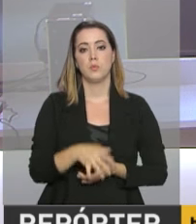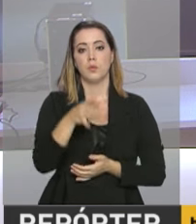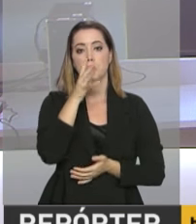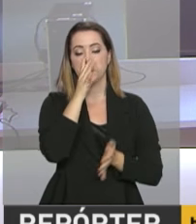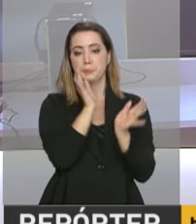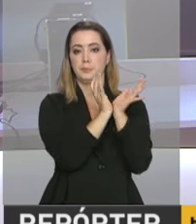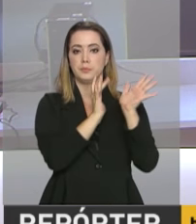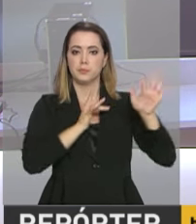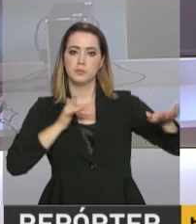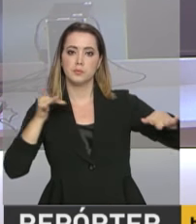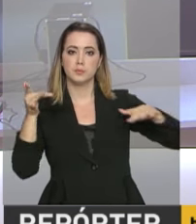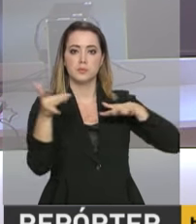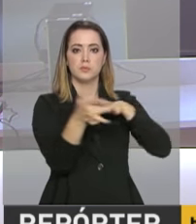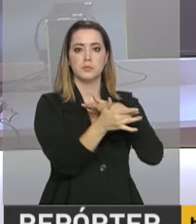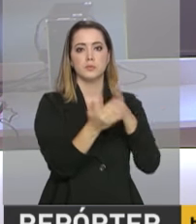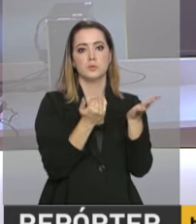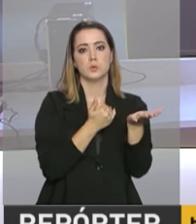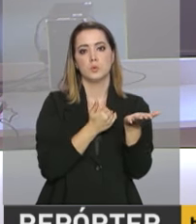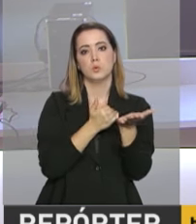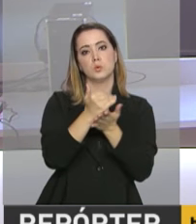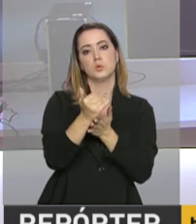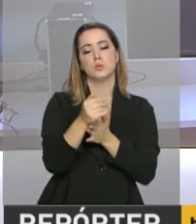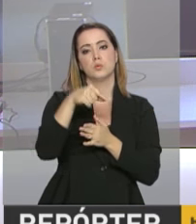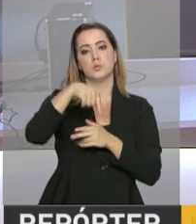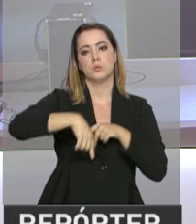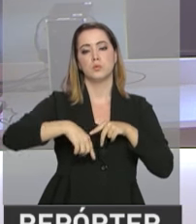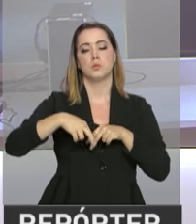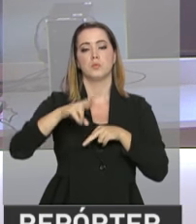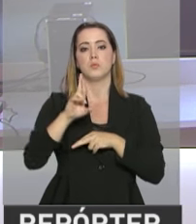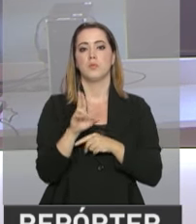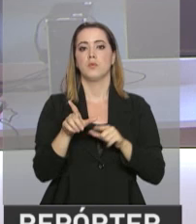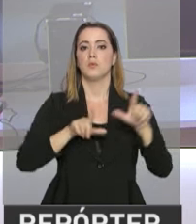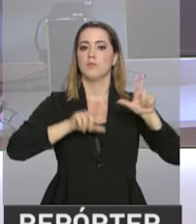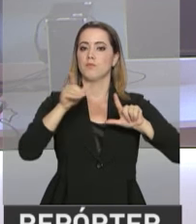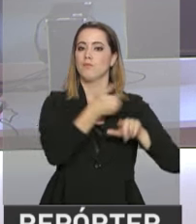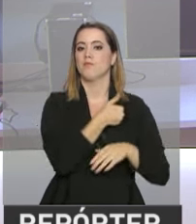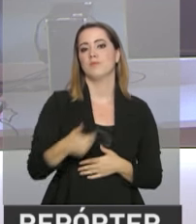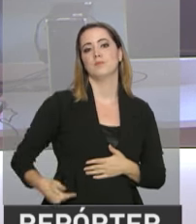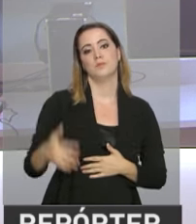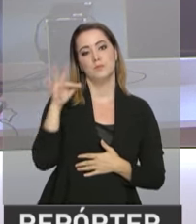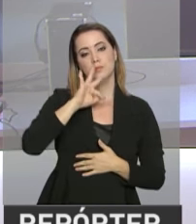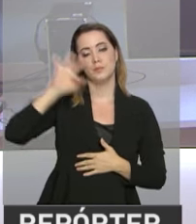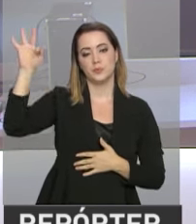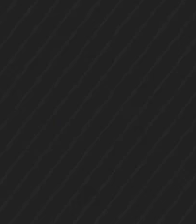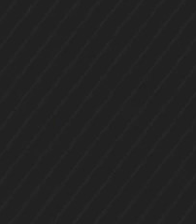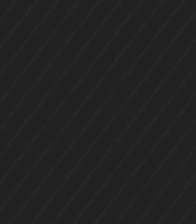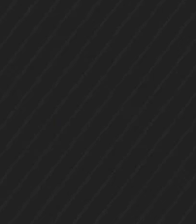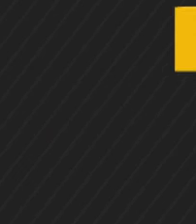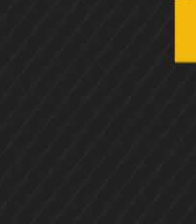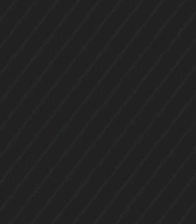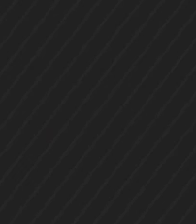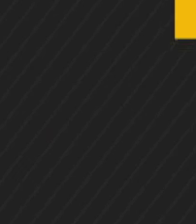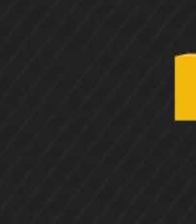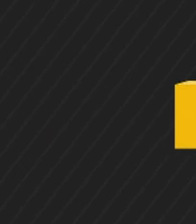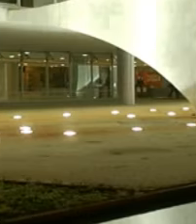acompanha as novidades também pelas redes sociais e continue com a gente aqui na NBR a TV do Governo Federal